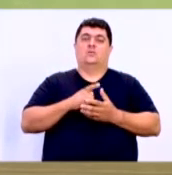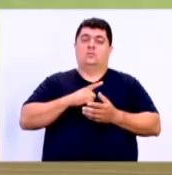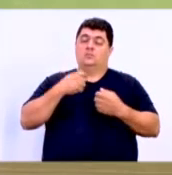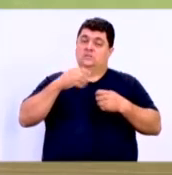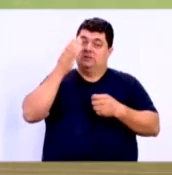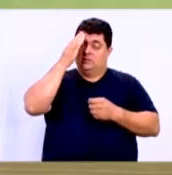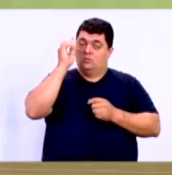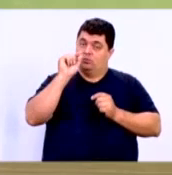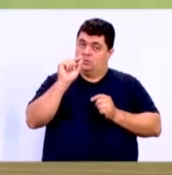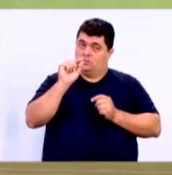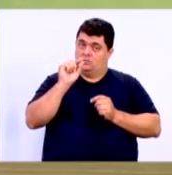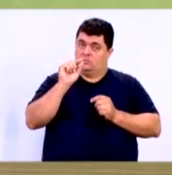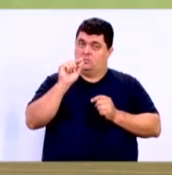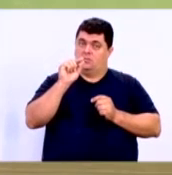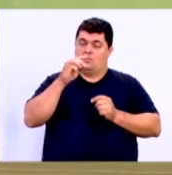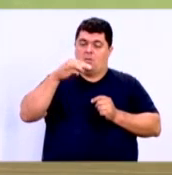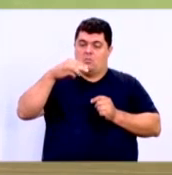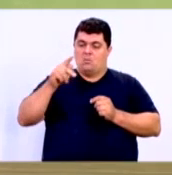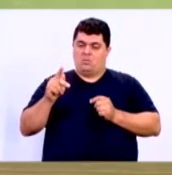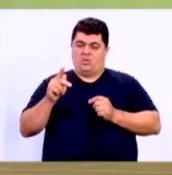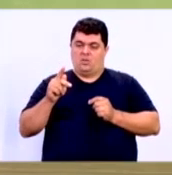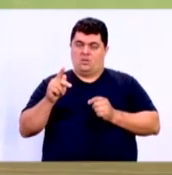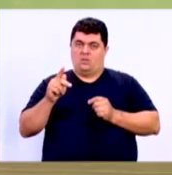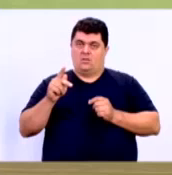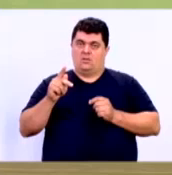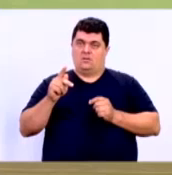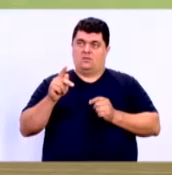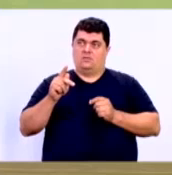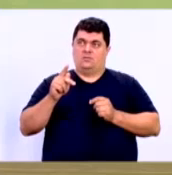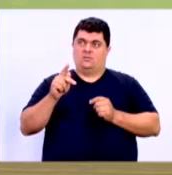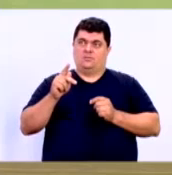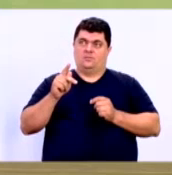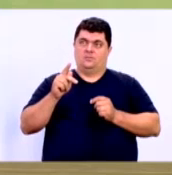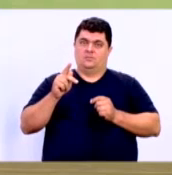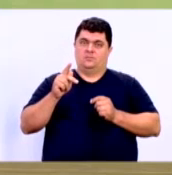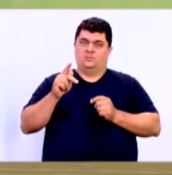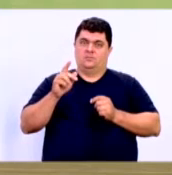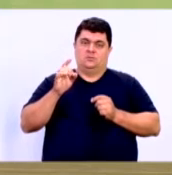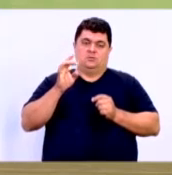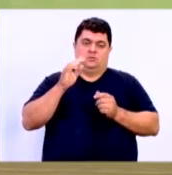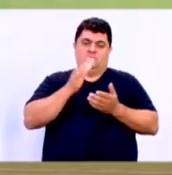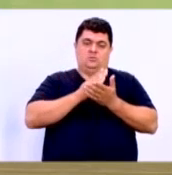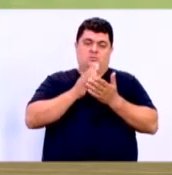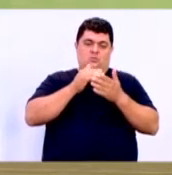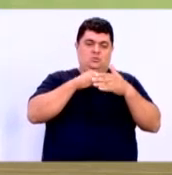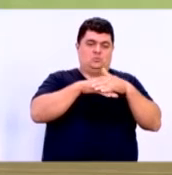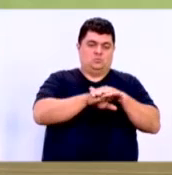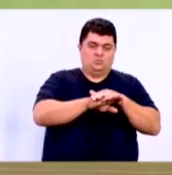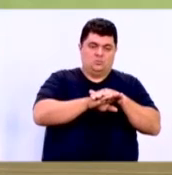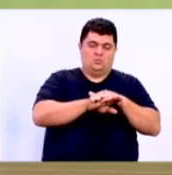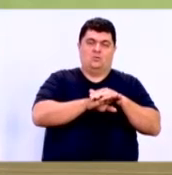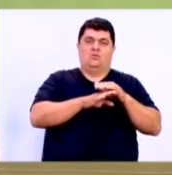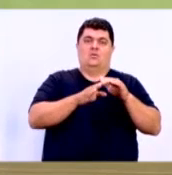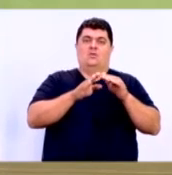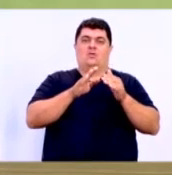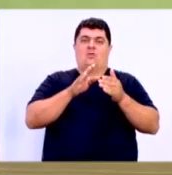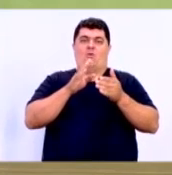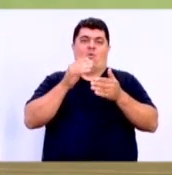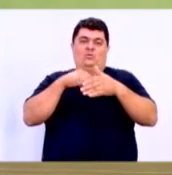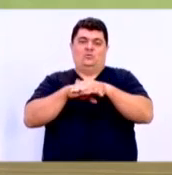entender o seguinte: matéria-prima, quer esteja no estoque inicial, quer esteja no estoque